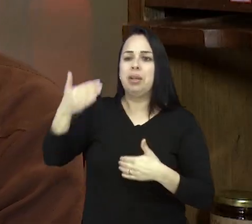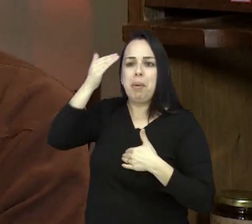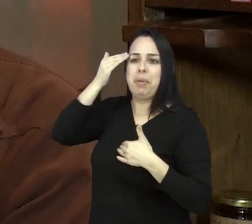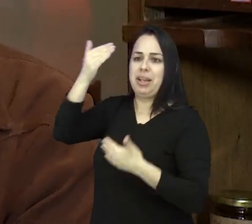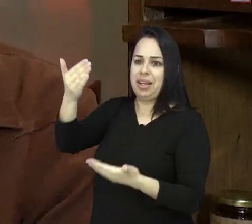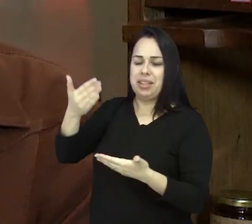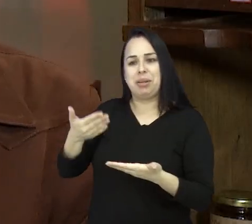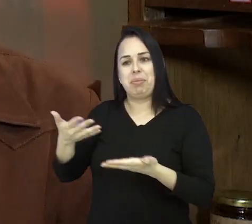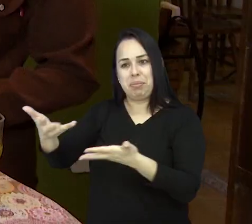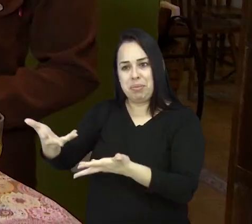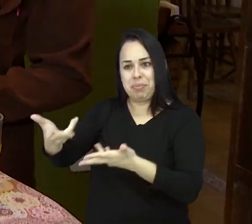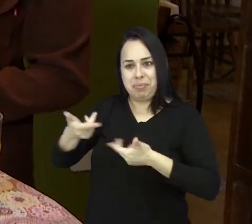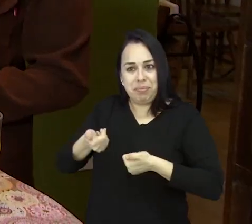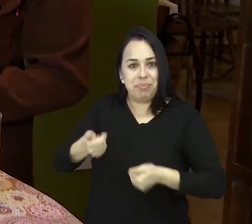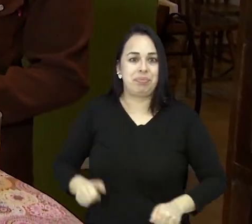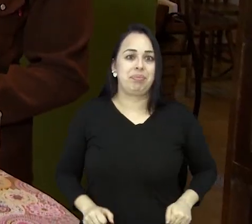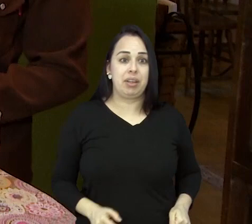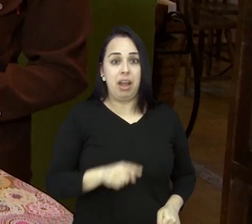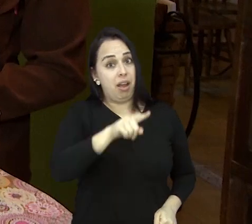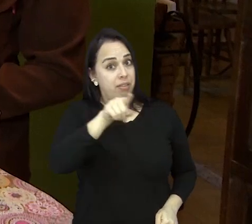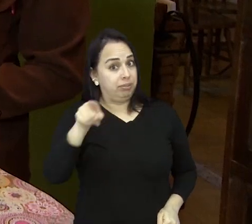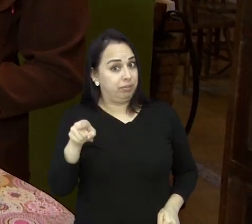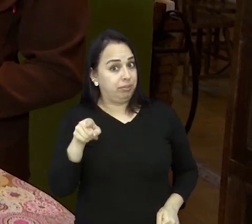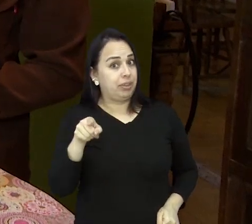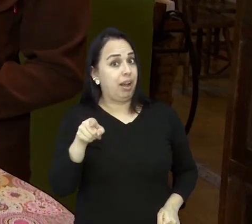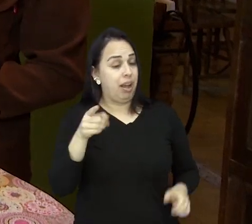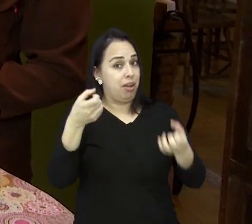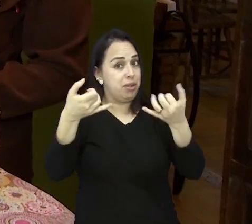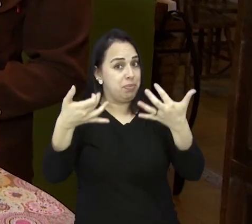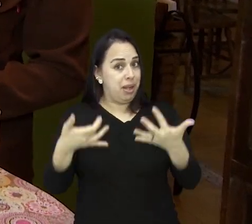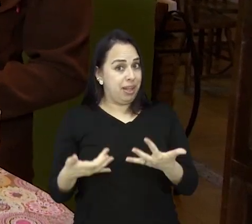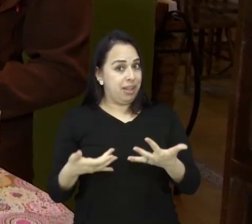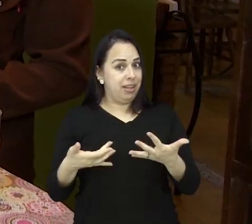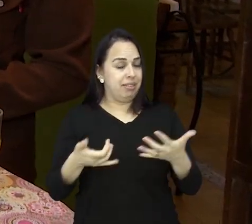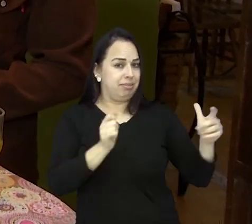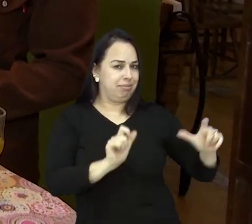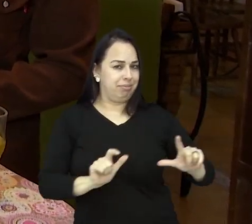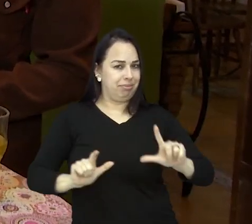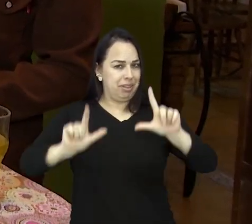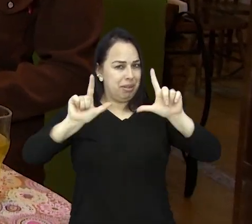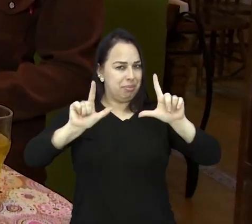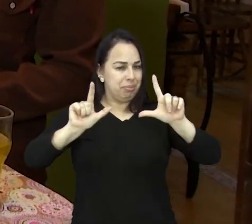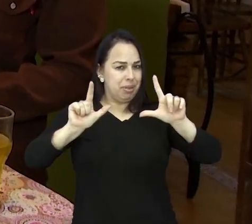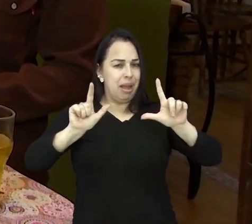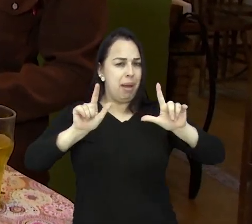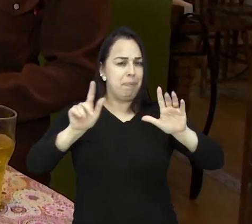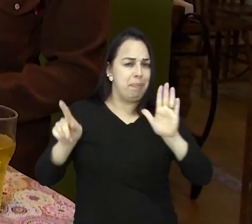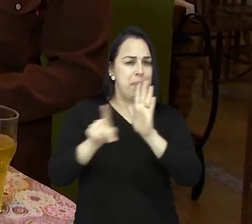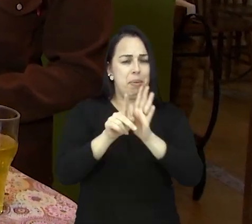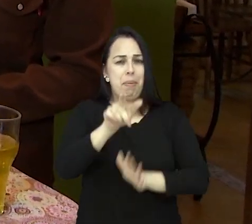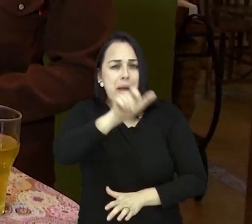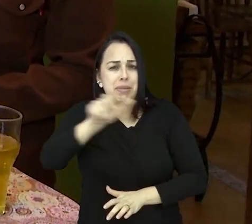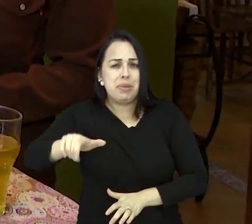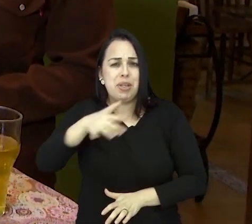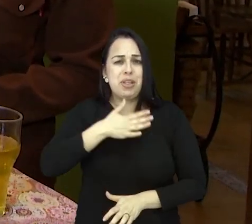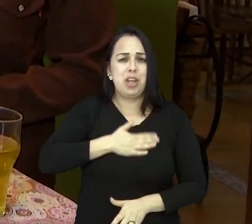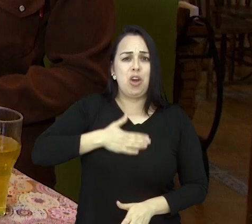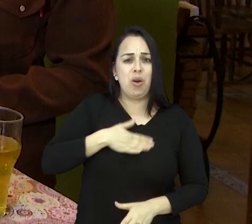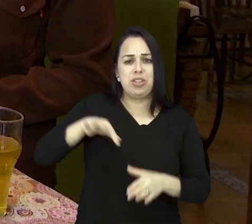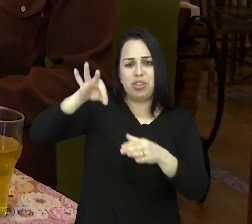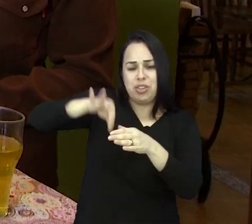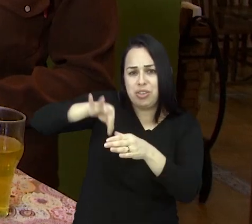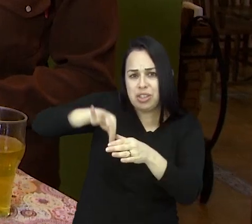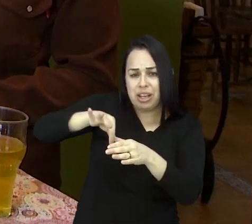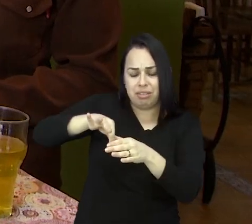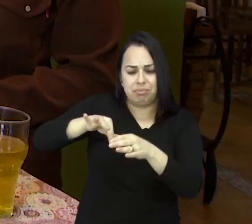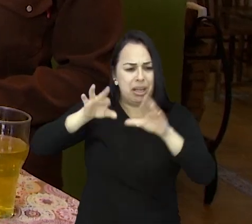Obrigada a vocês pelo convite. Falei pra você que esse programa é pra quem gosta de chás, né? Isso daqui é chá,